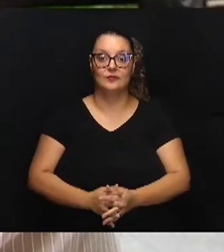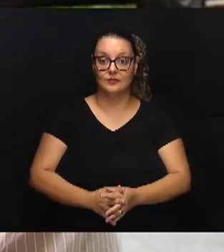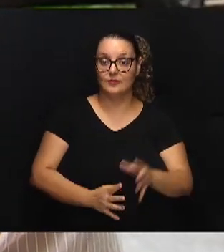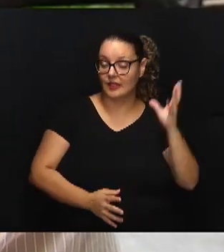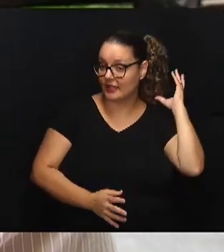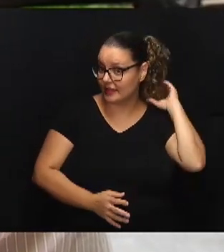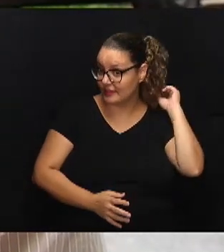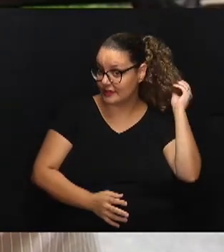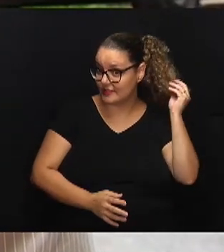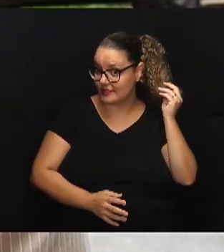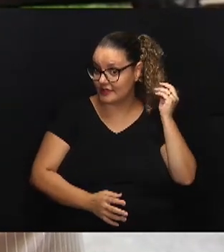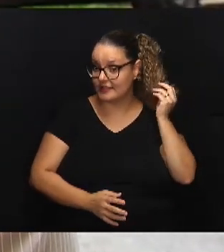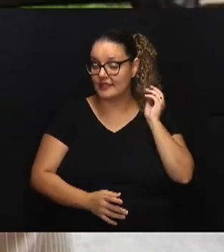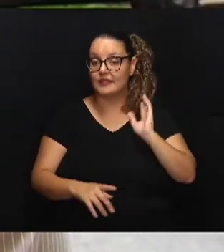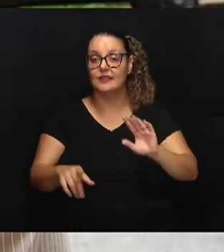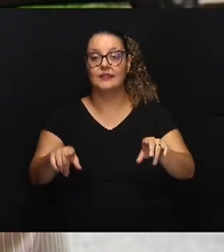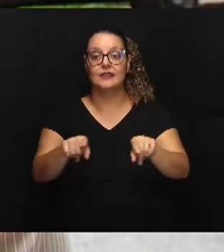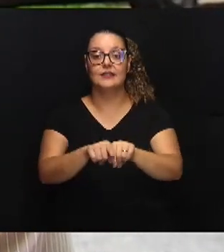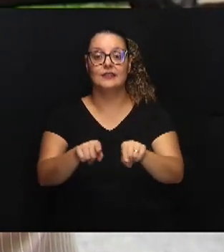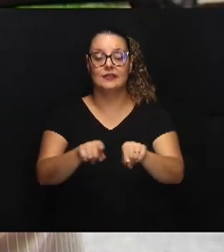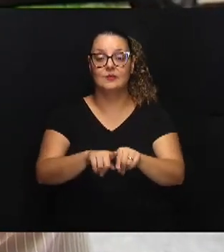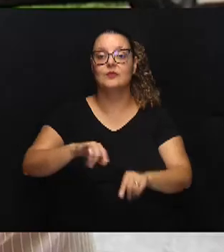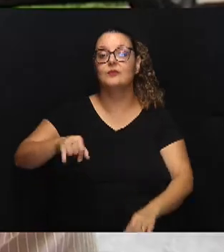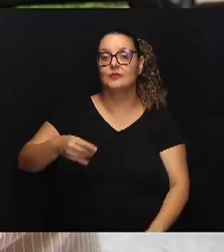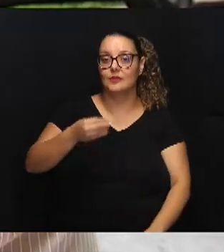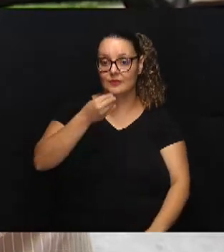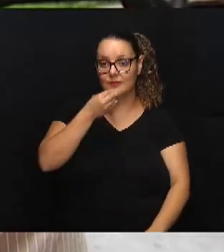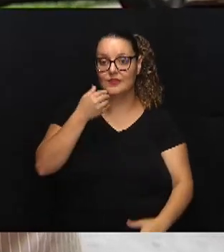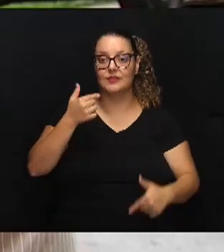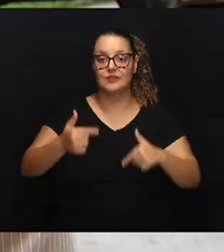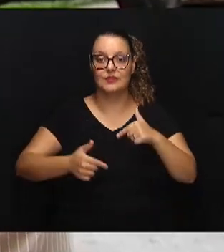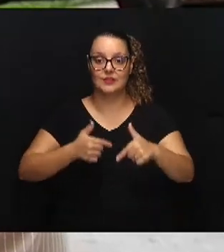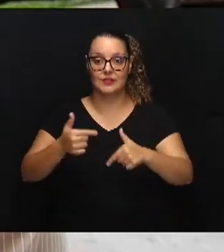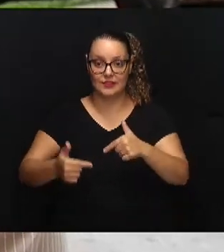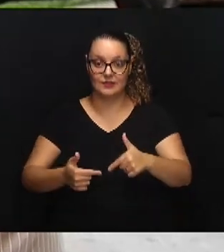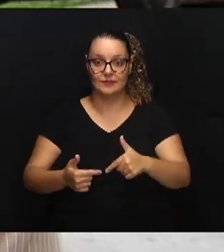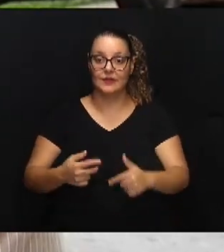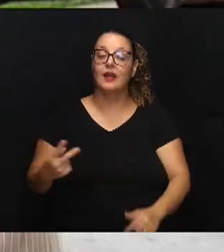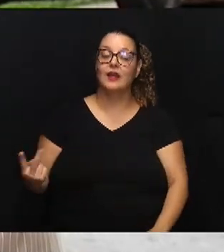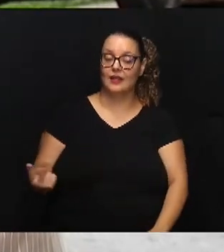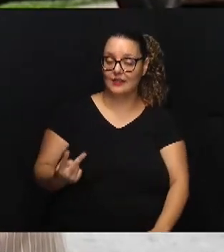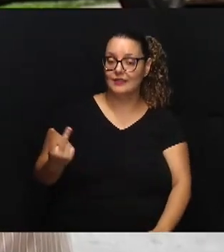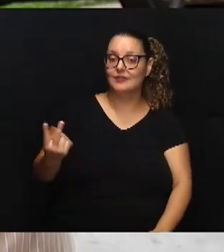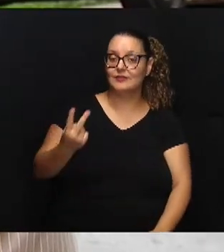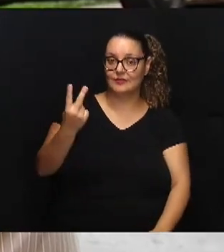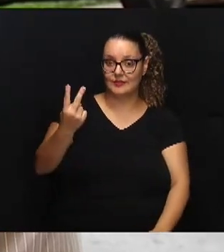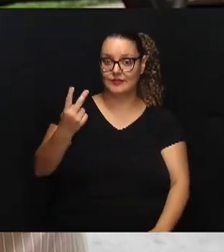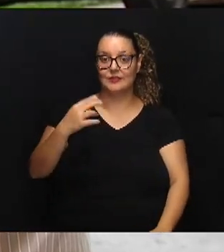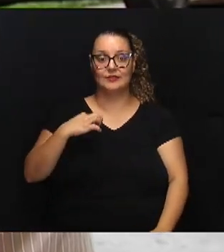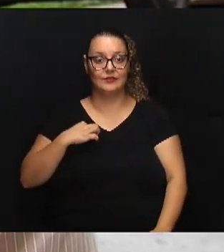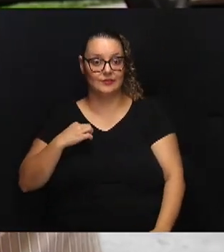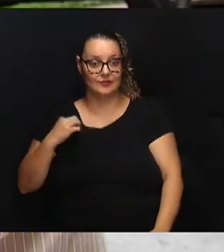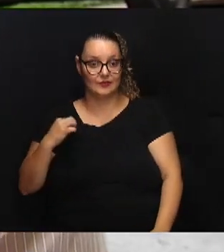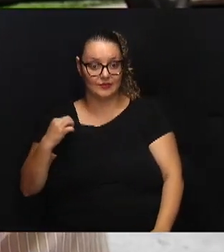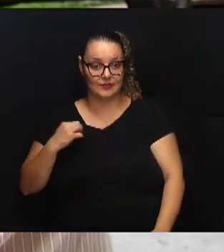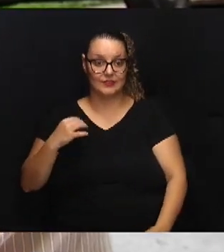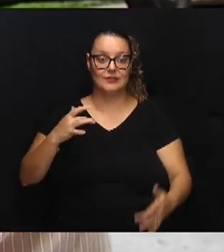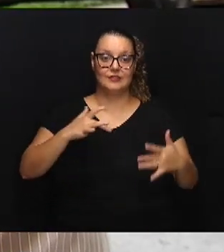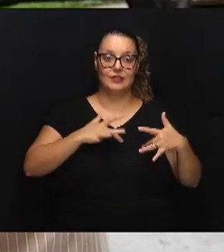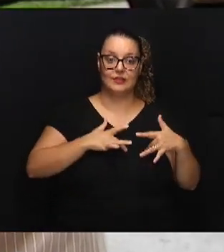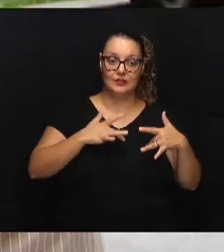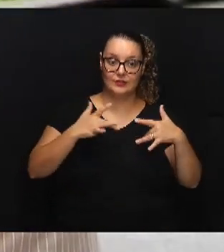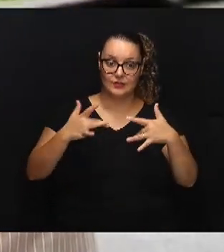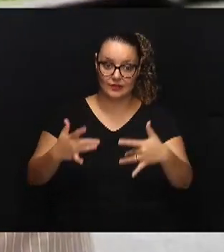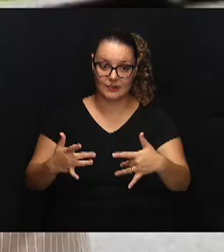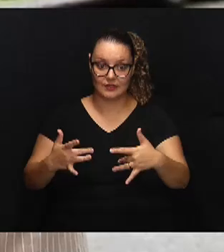cabelos. E foi também uma oportunidade da gente trabalhar com a valorização, né, do voluntariado, da doação,